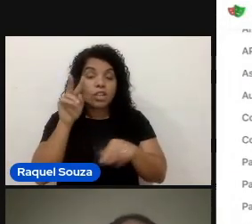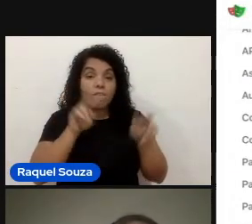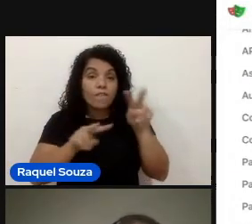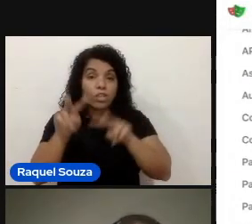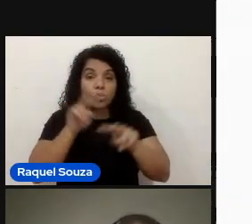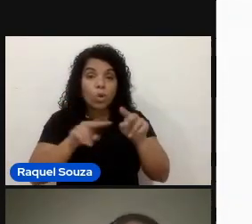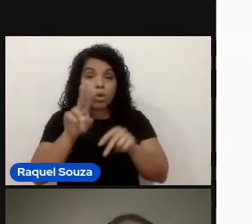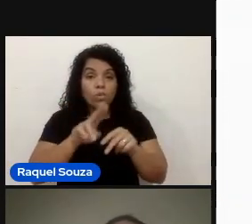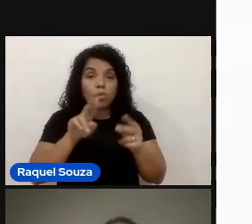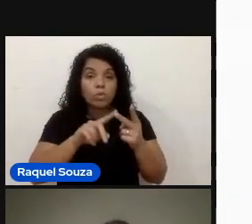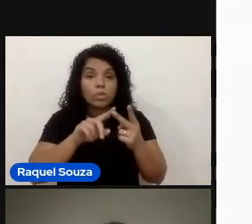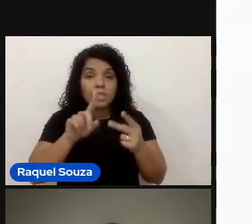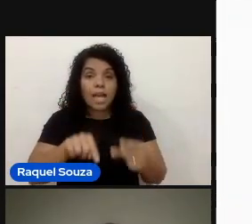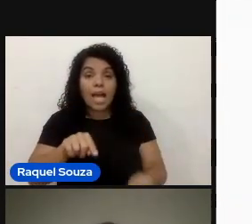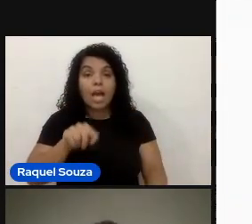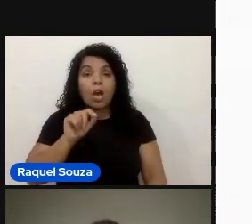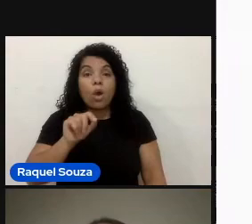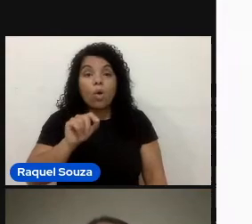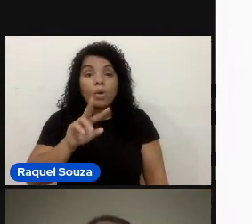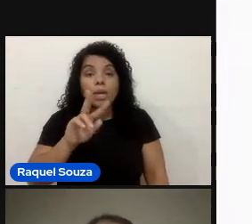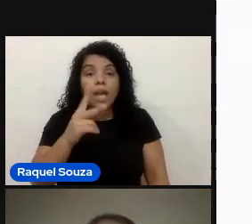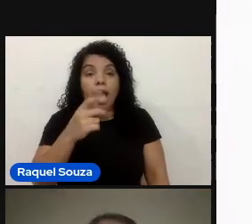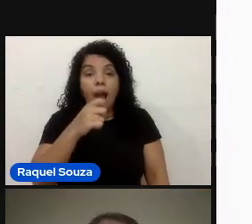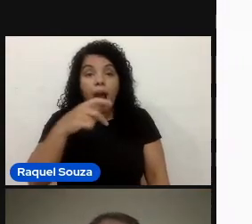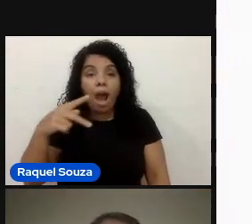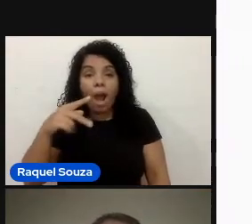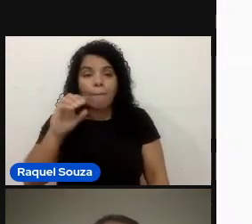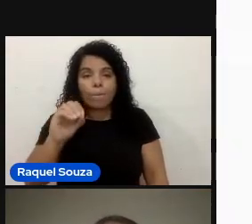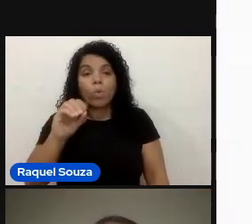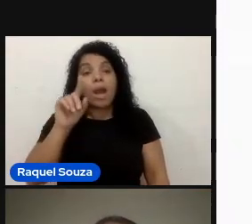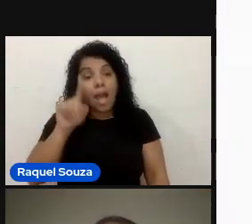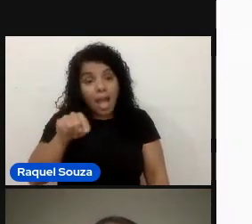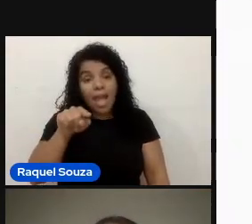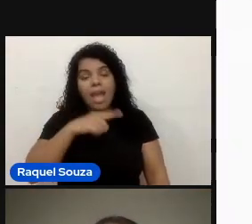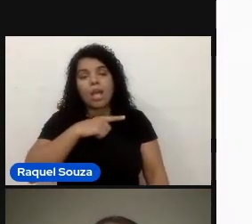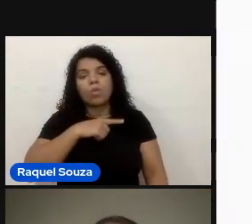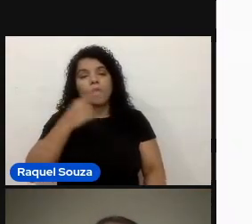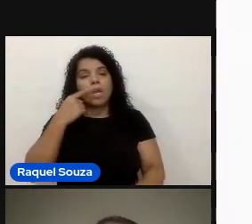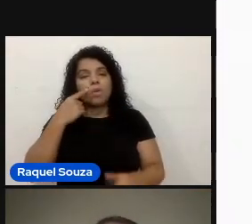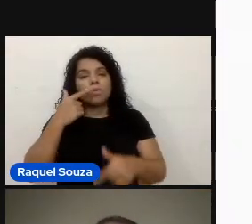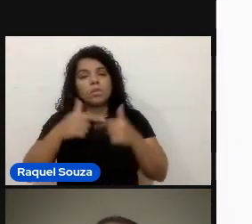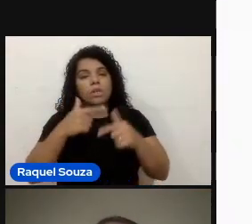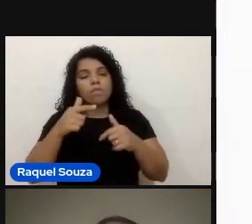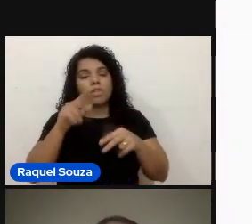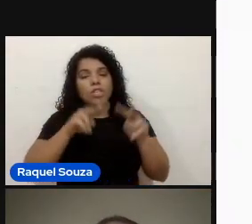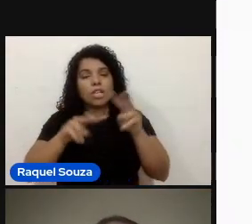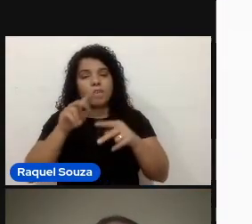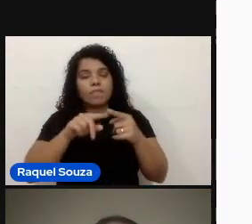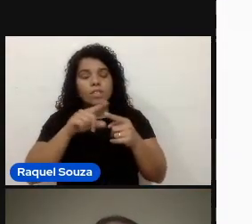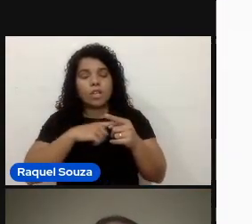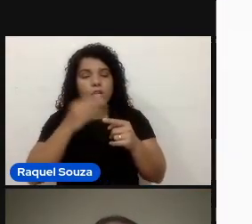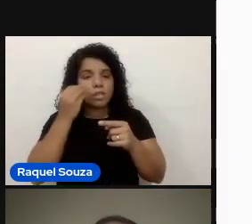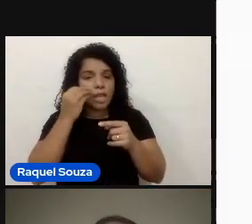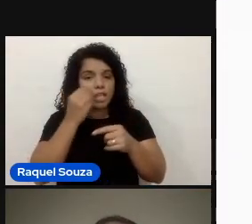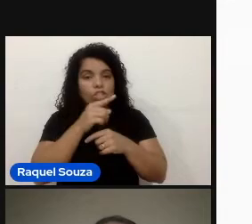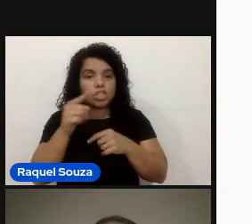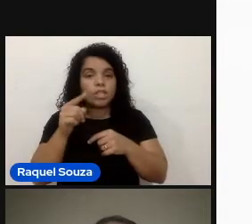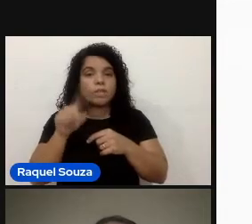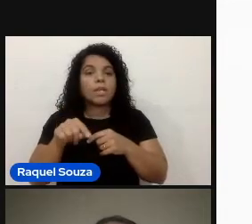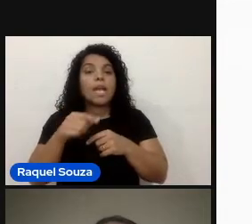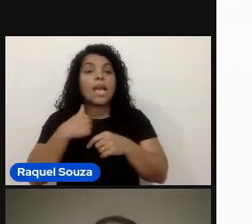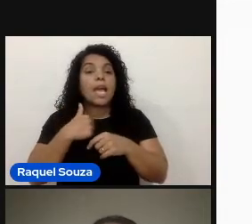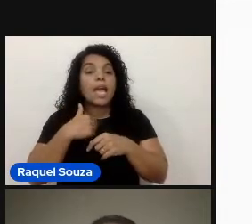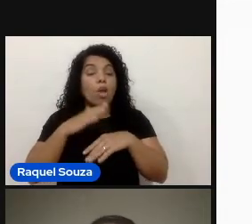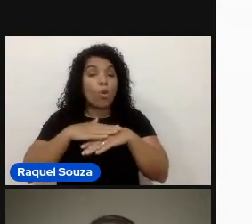o Rapo. Rapo é um serviço de Visual Regression Testing que eu uso, onde eu trabalho